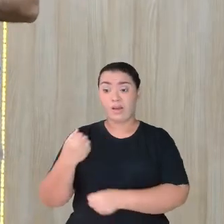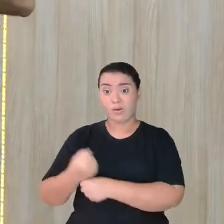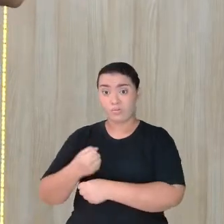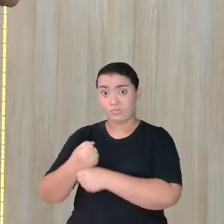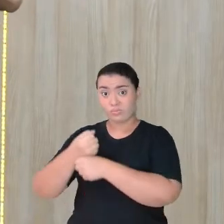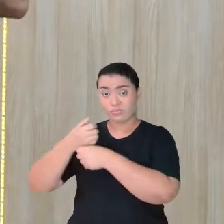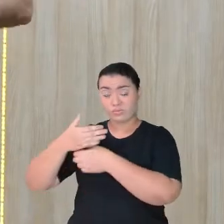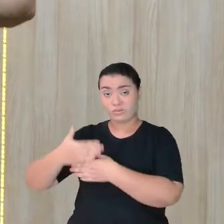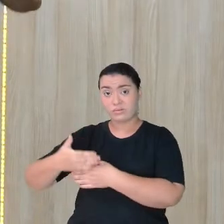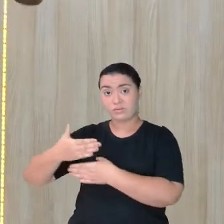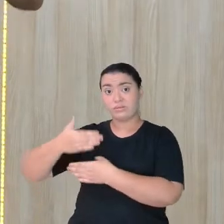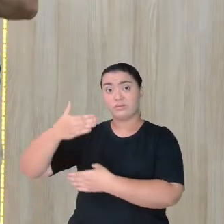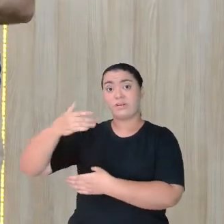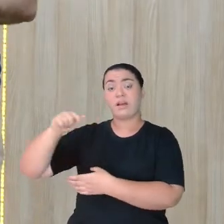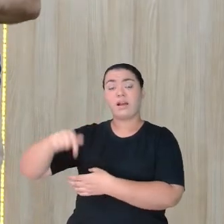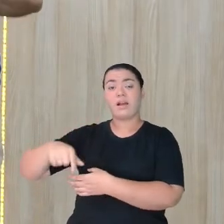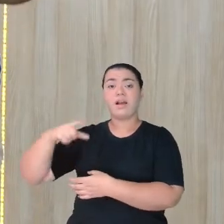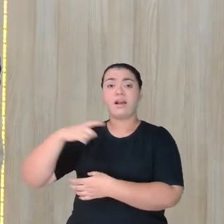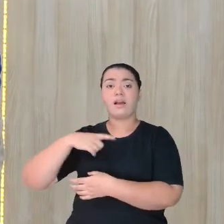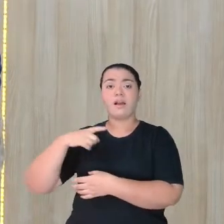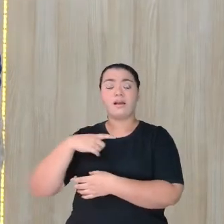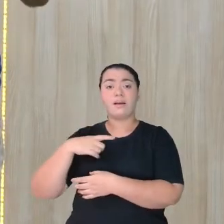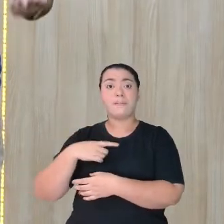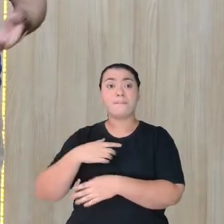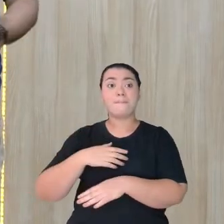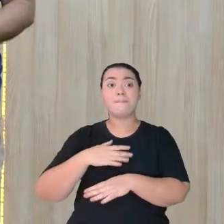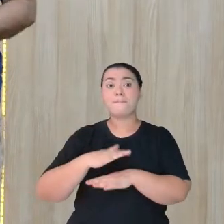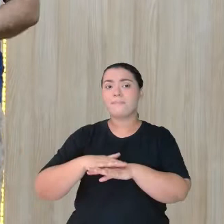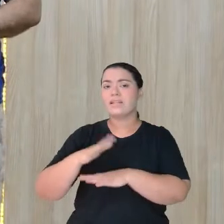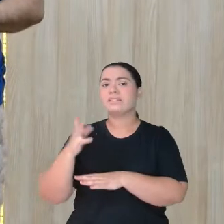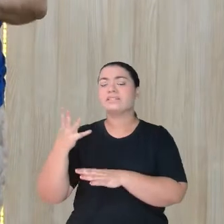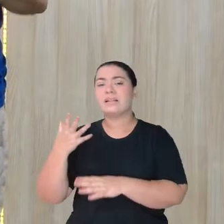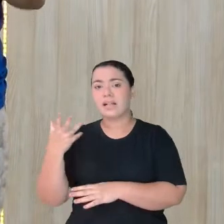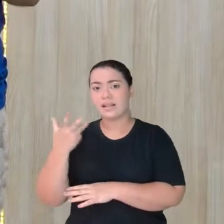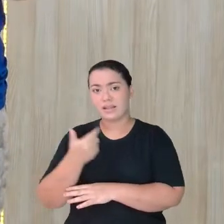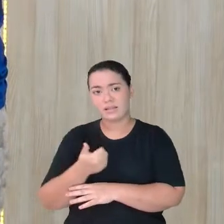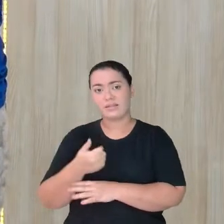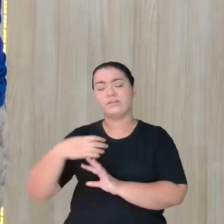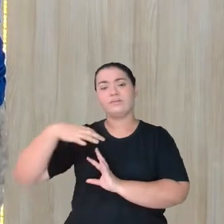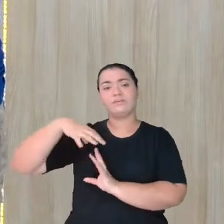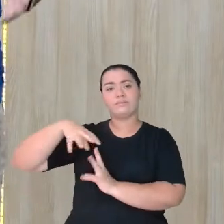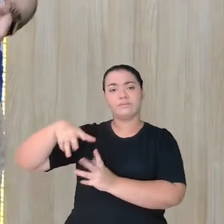construção, né, que se constitui como uma das maravilhas aí